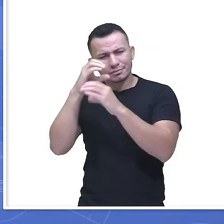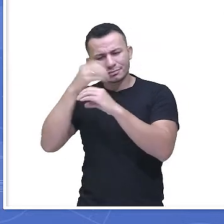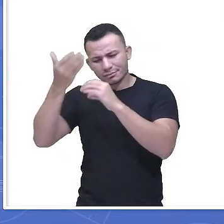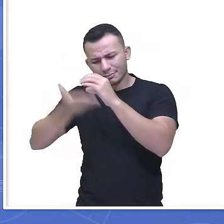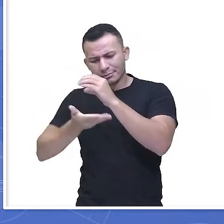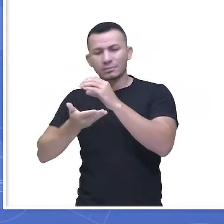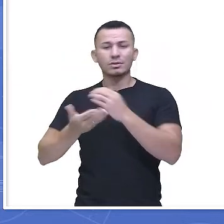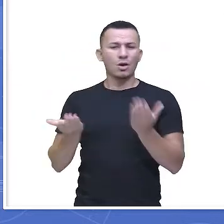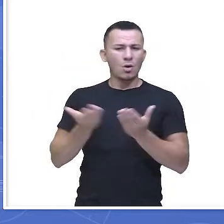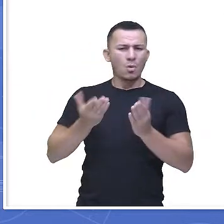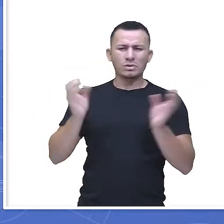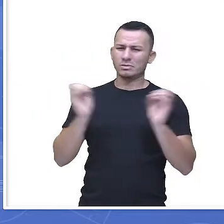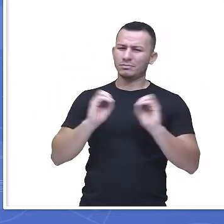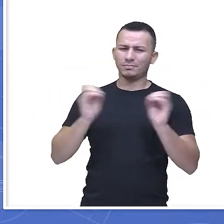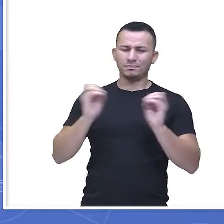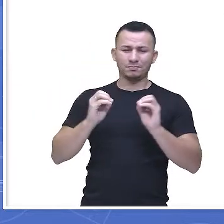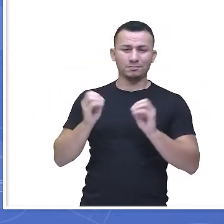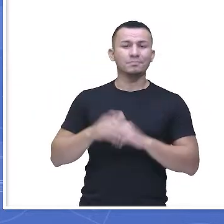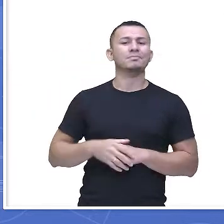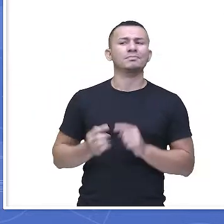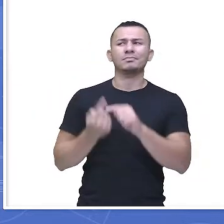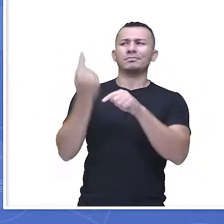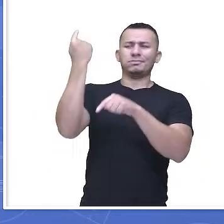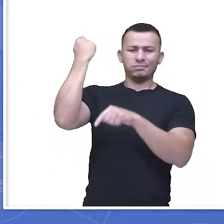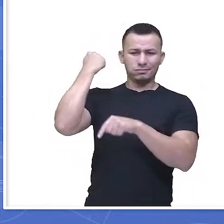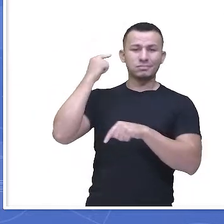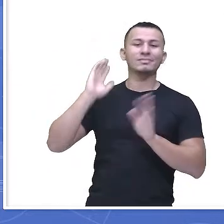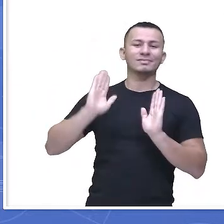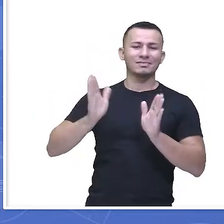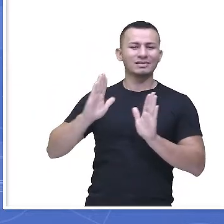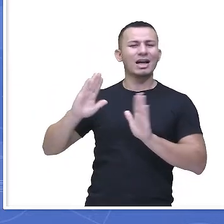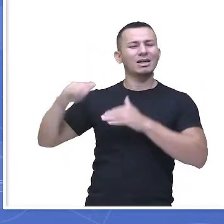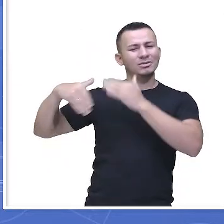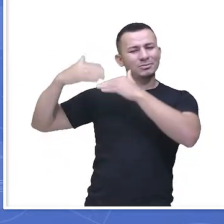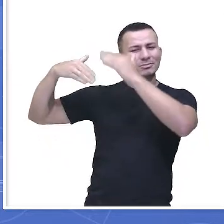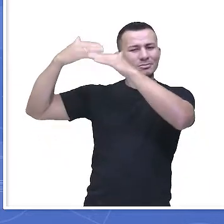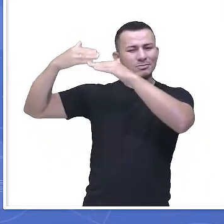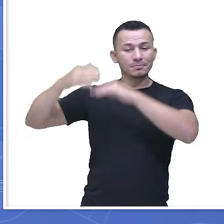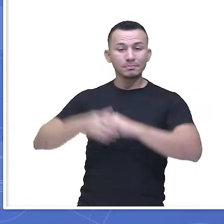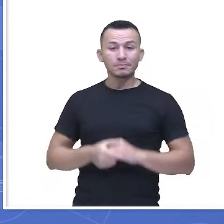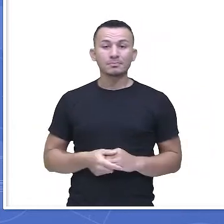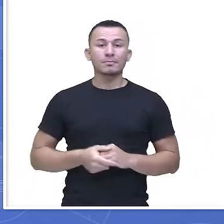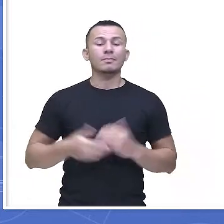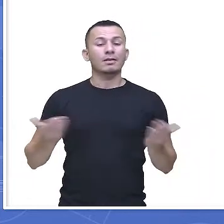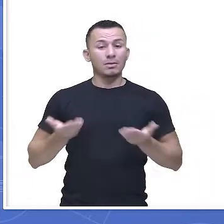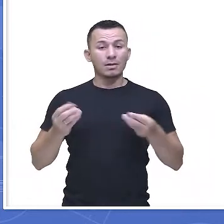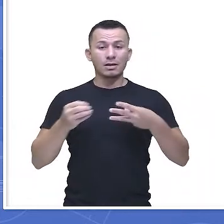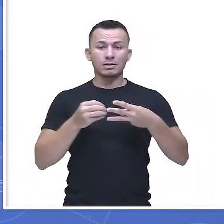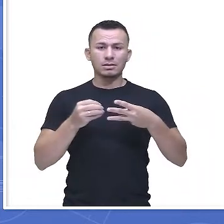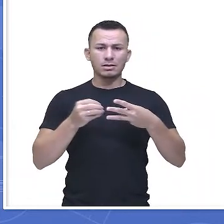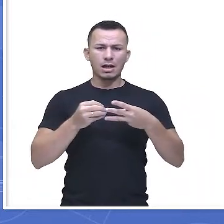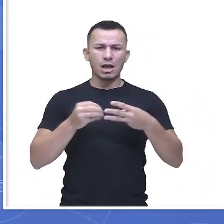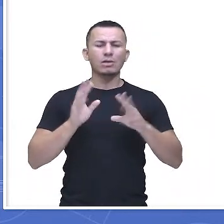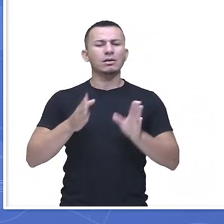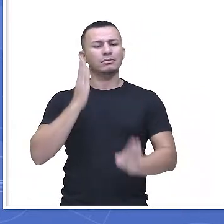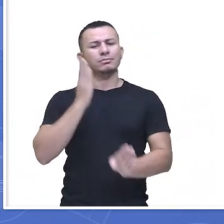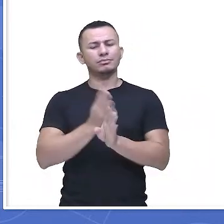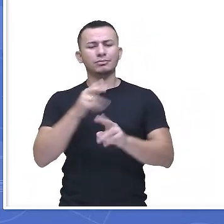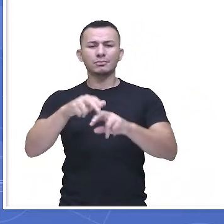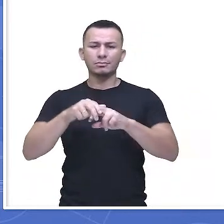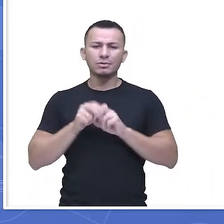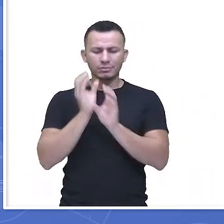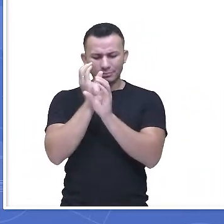conhece hoje. O microscópio também teve a sua evolução, mas a célula ela foi sim descoberta graças